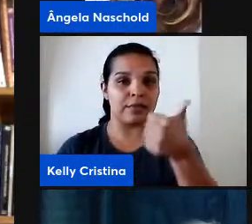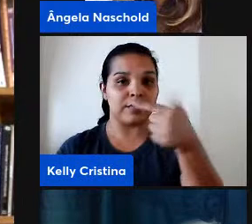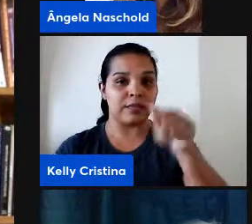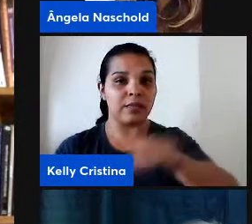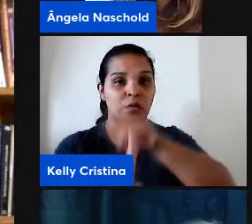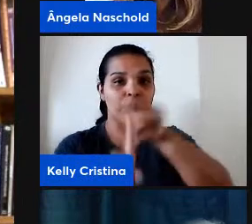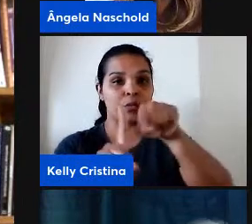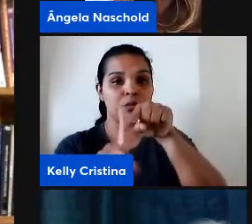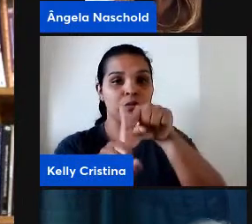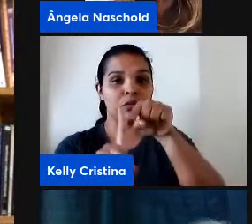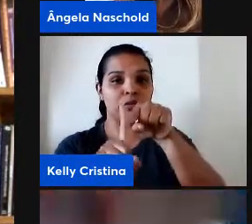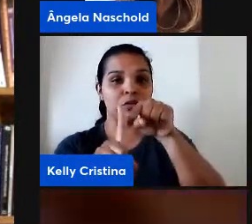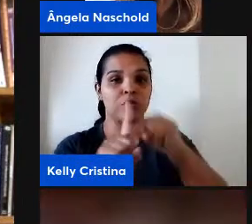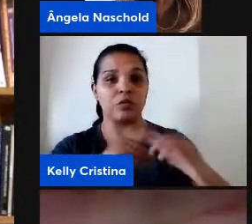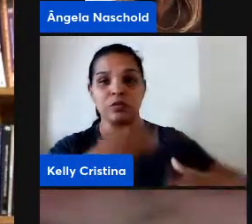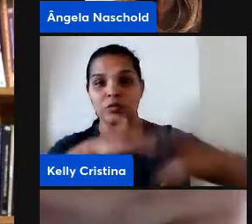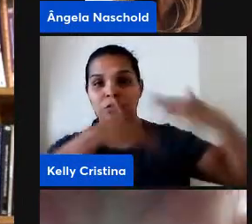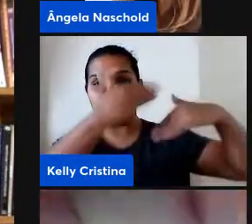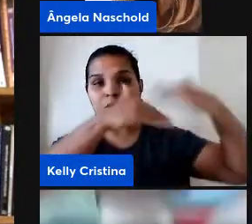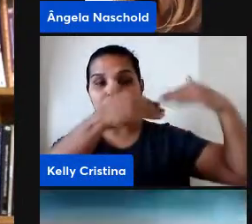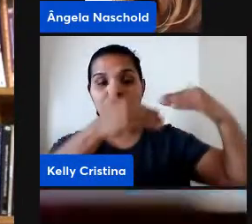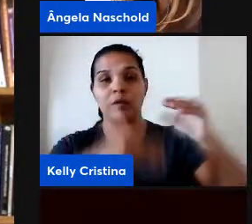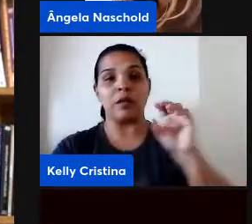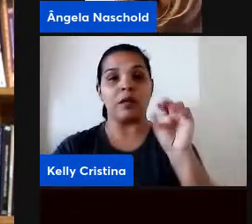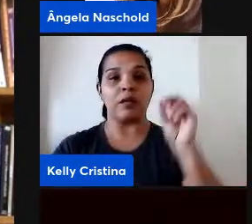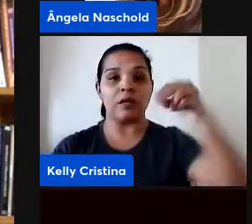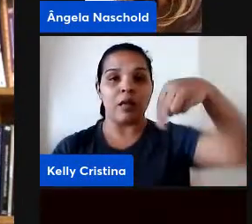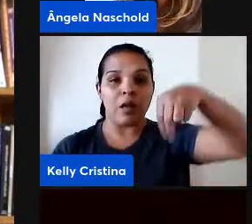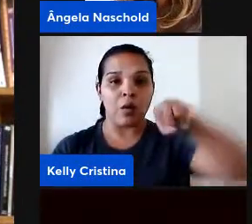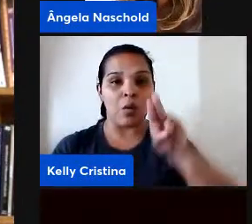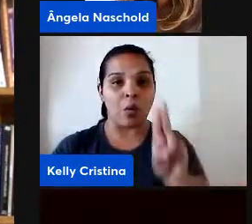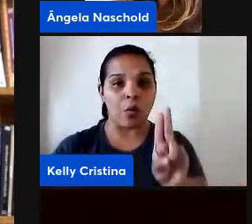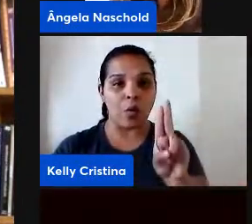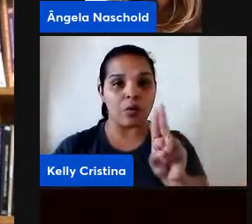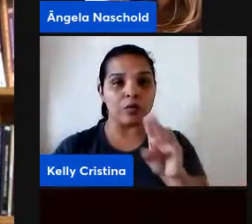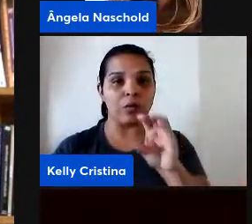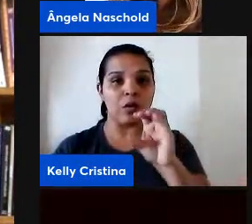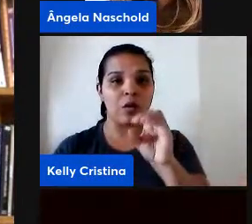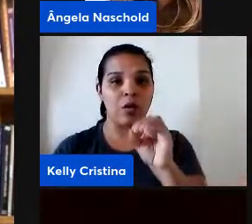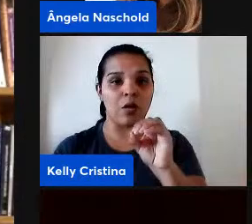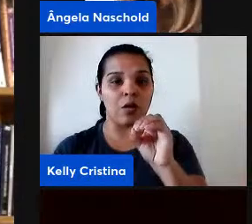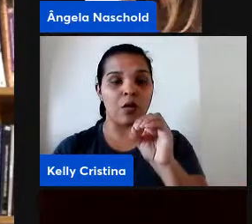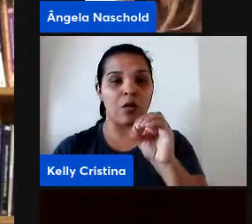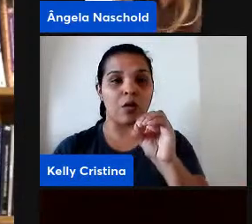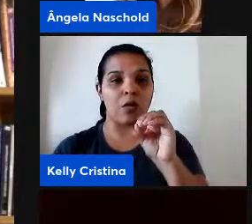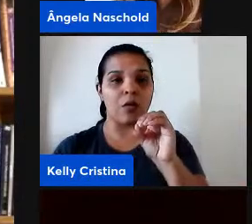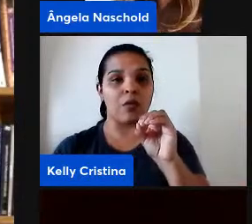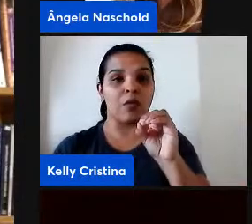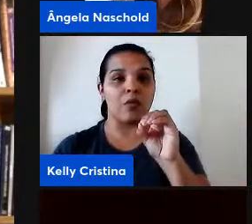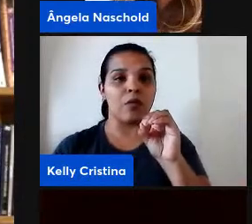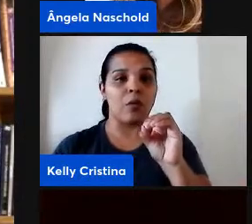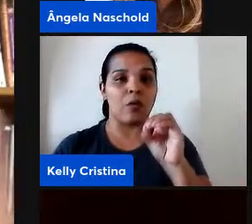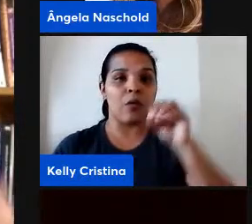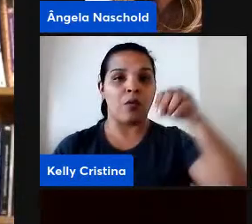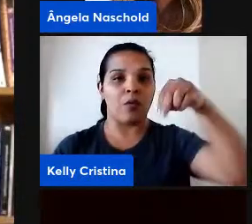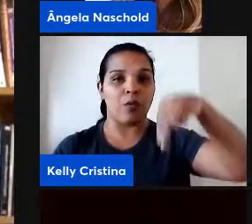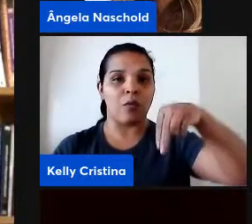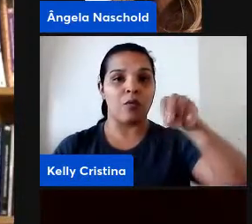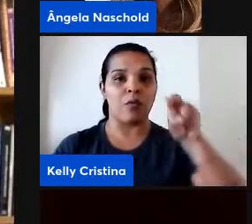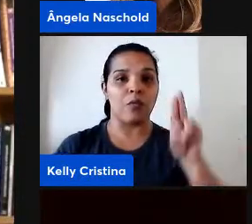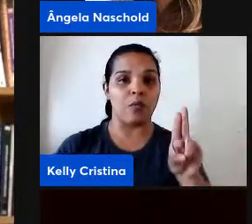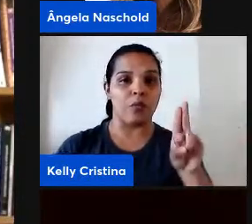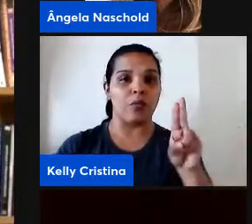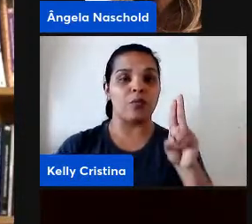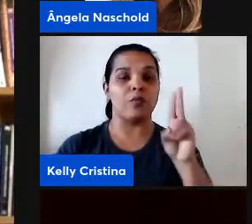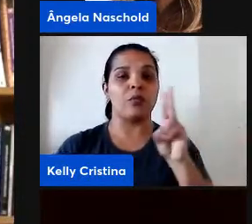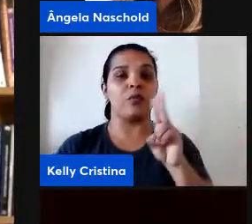de Desenvolvimento da ONU. Coloca lá, ODS, ONU. Vocês vão ter os